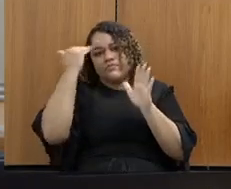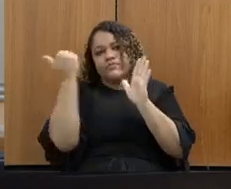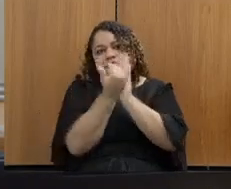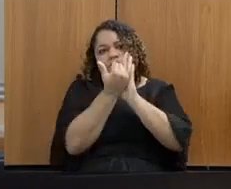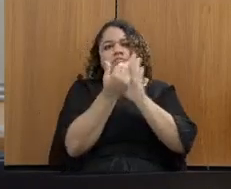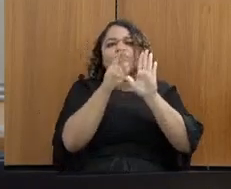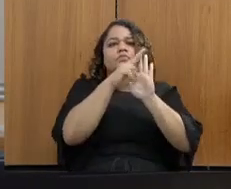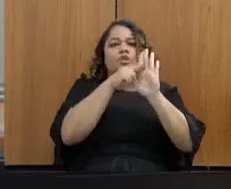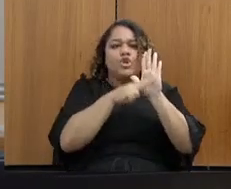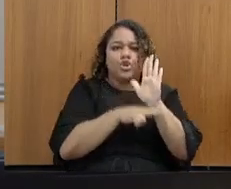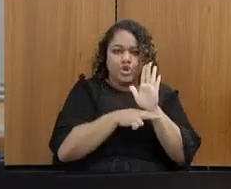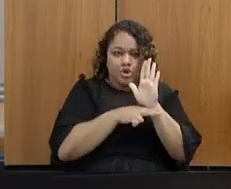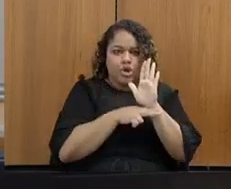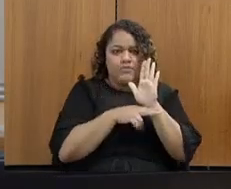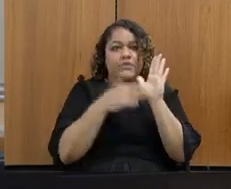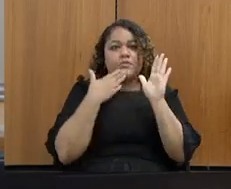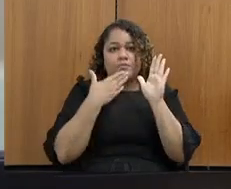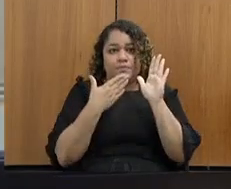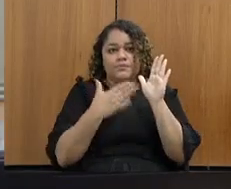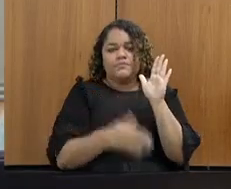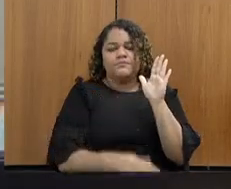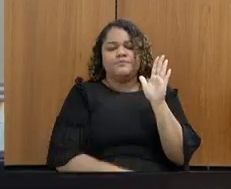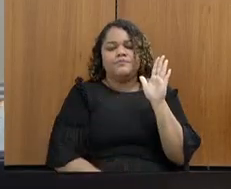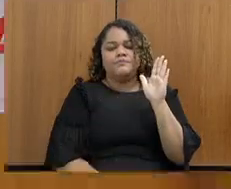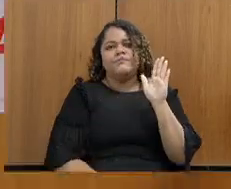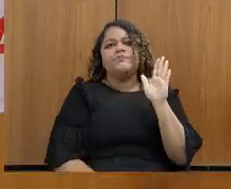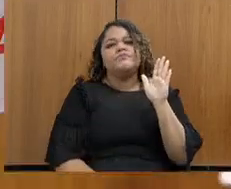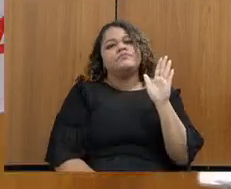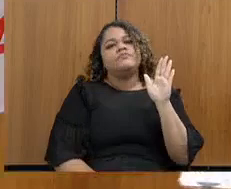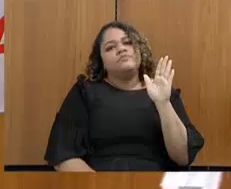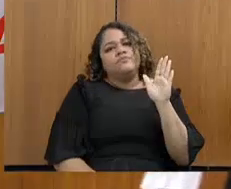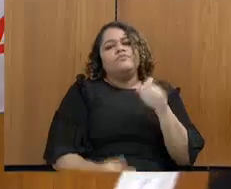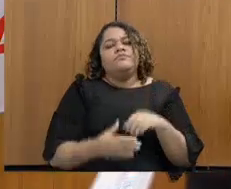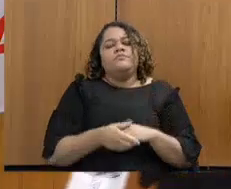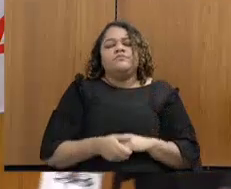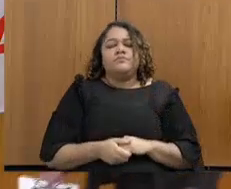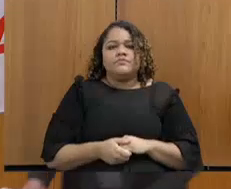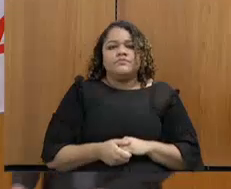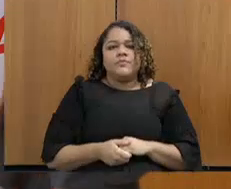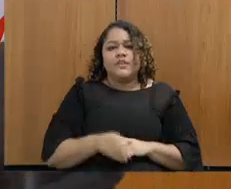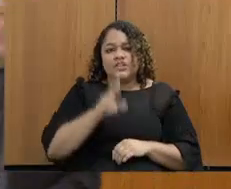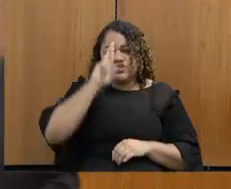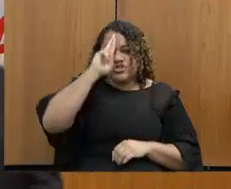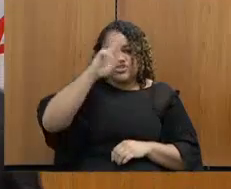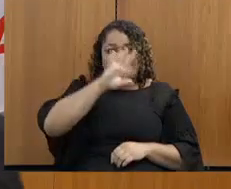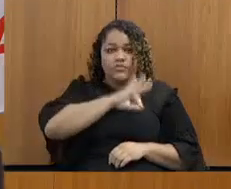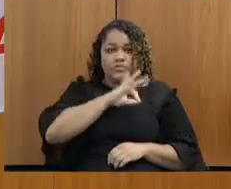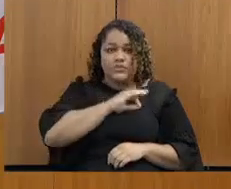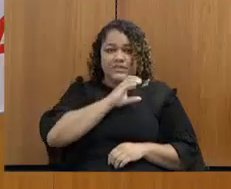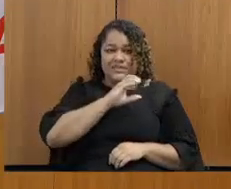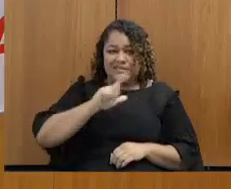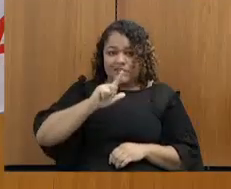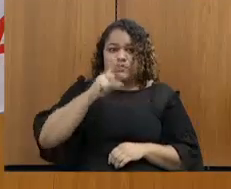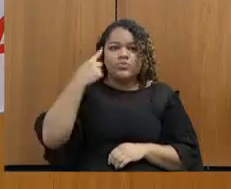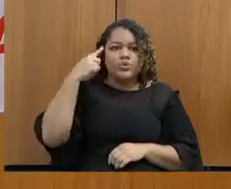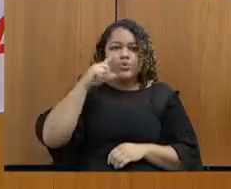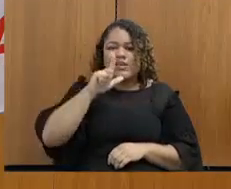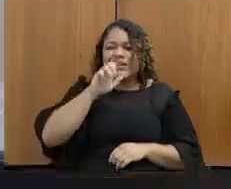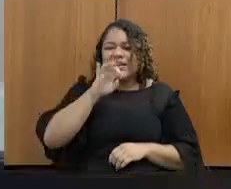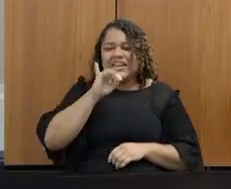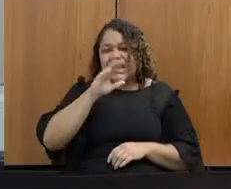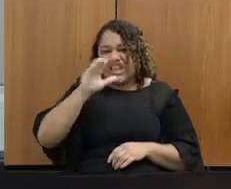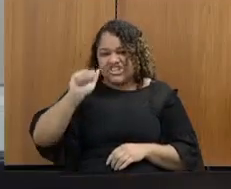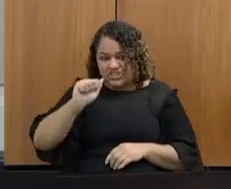normas e procedimentos a chefe da Polícia Civil do estado de Minas Gerais Doutora Letícia Batista